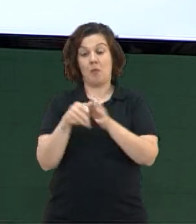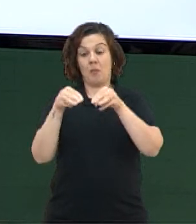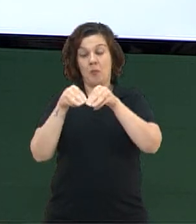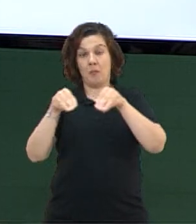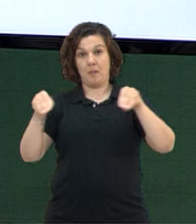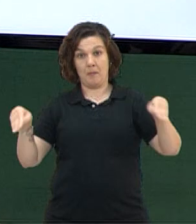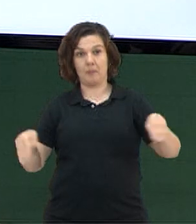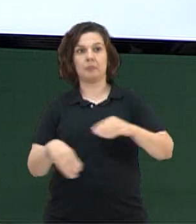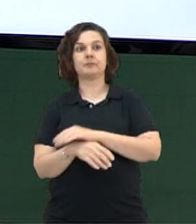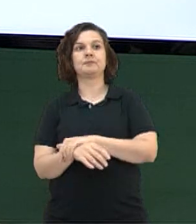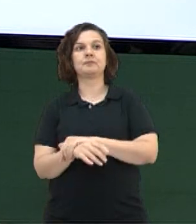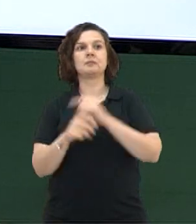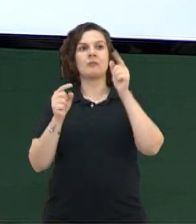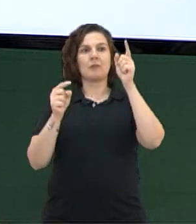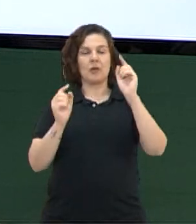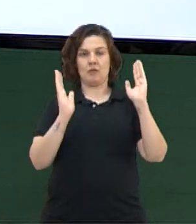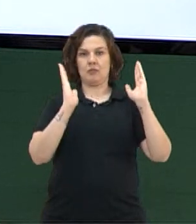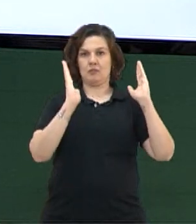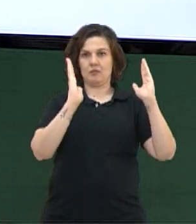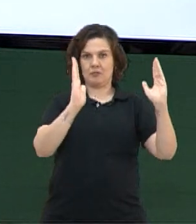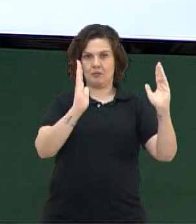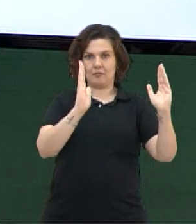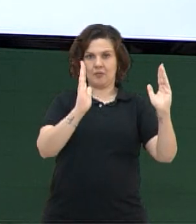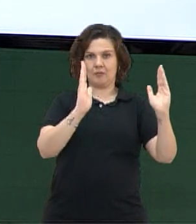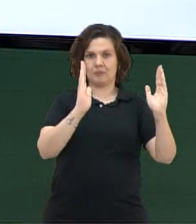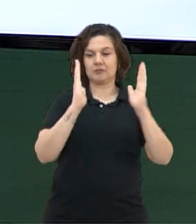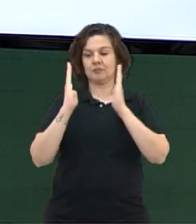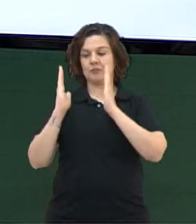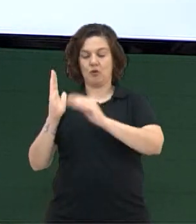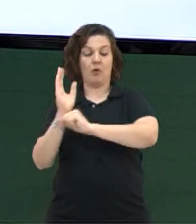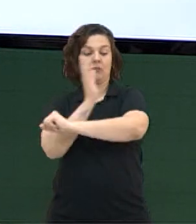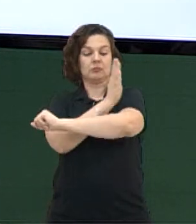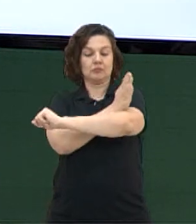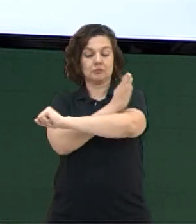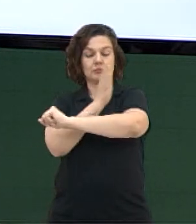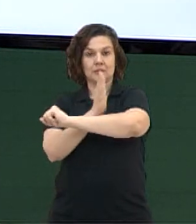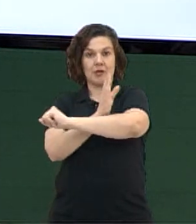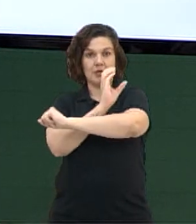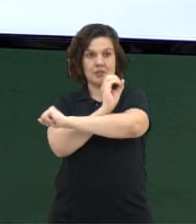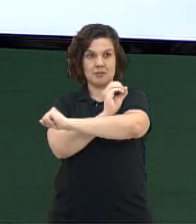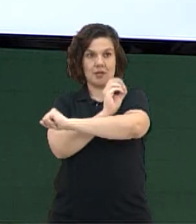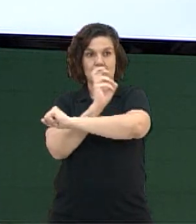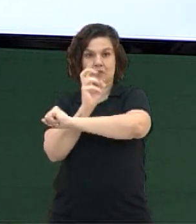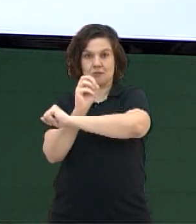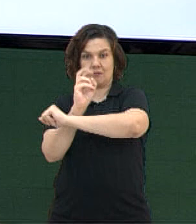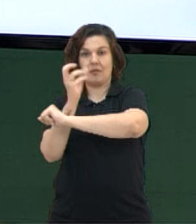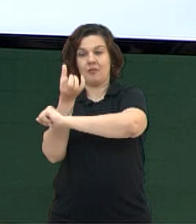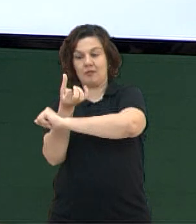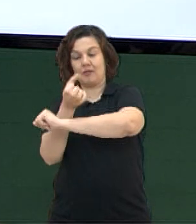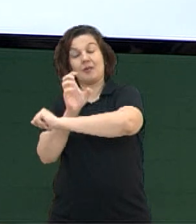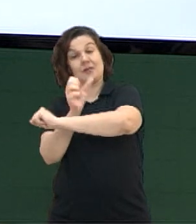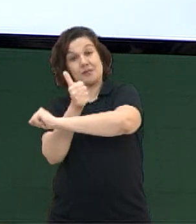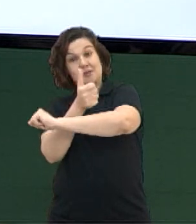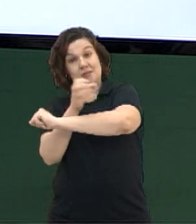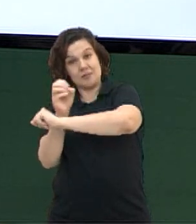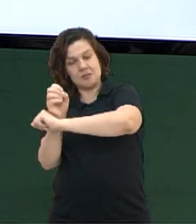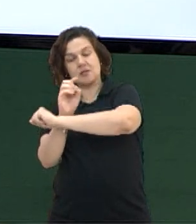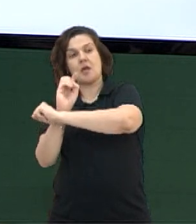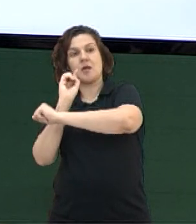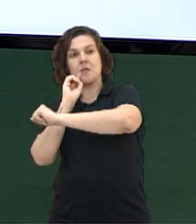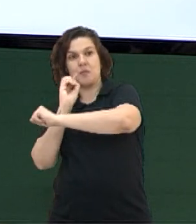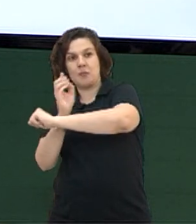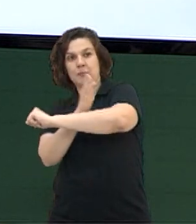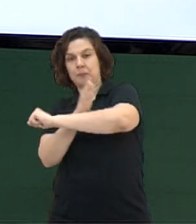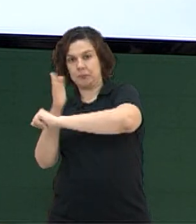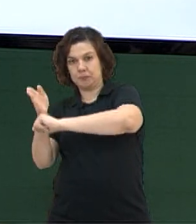metros. E observe que existe um intervalo entre o 0 e o 50 aqui, entre o 50 e o 100, e assim sucessivamente. E